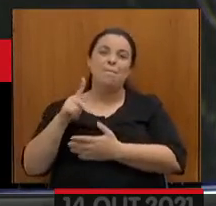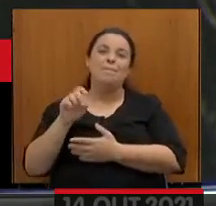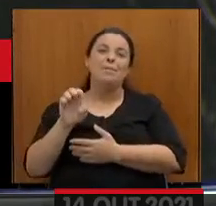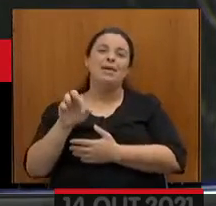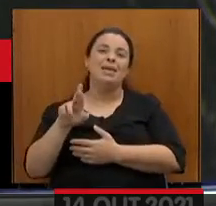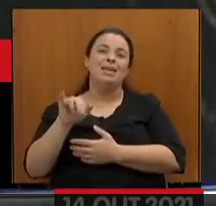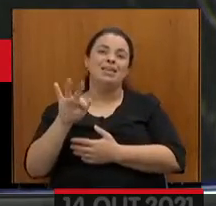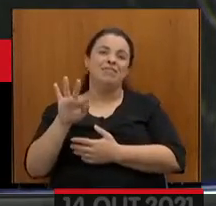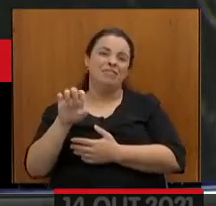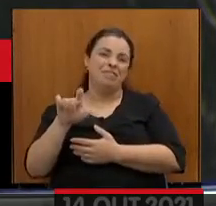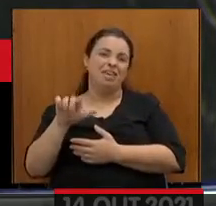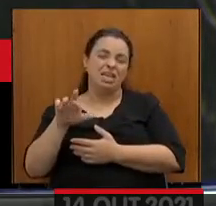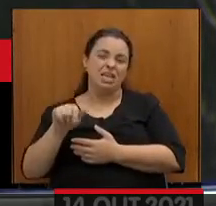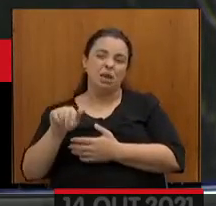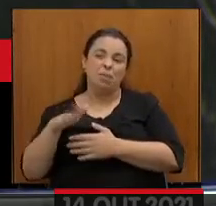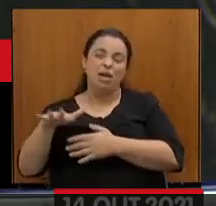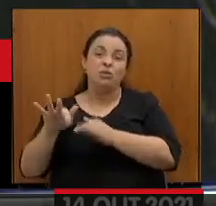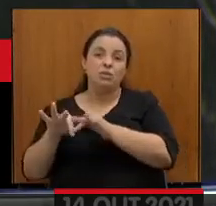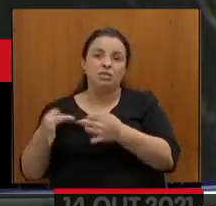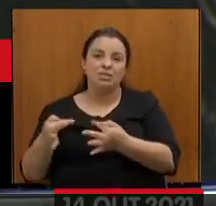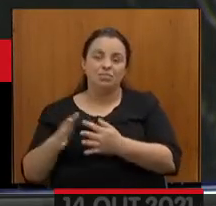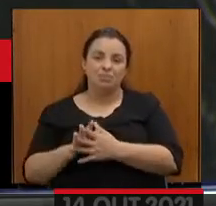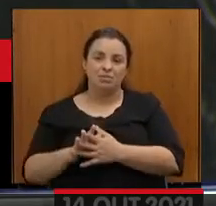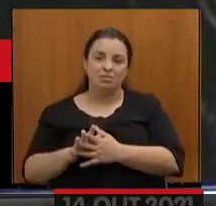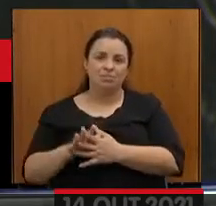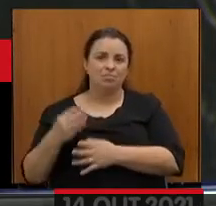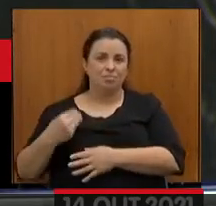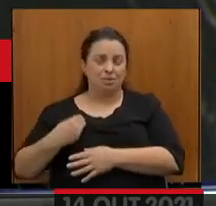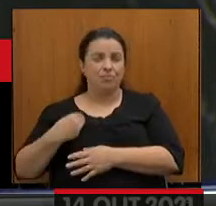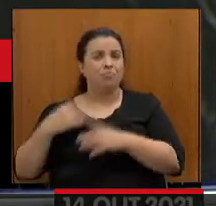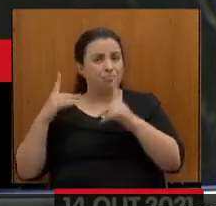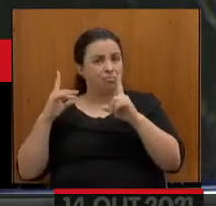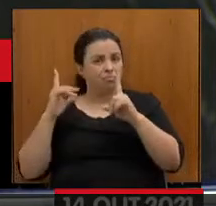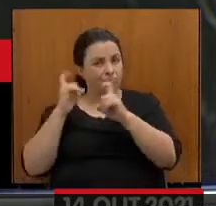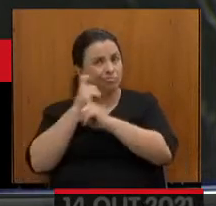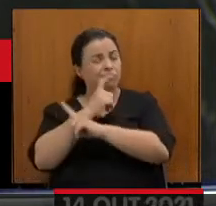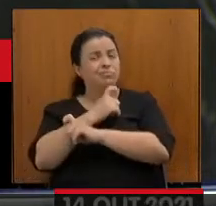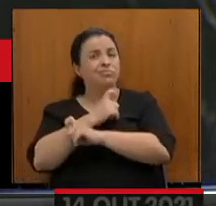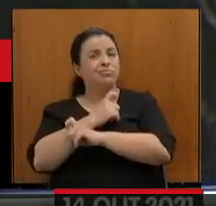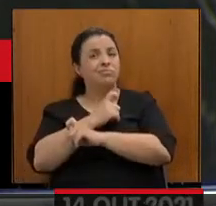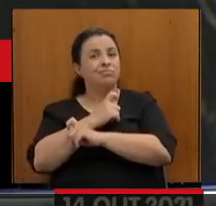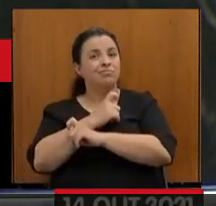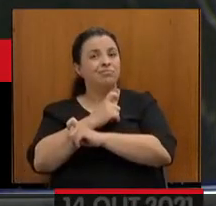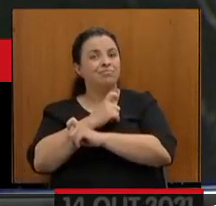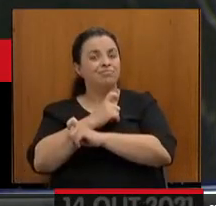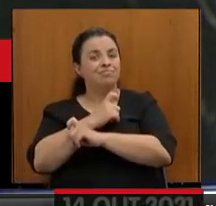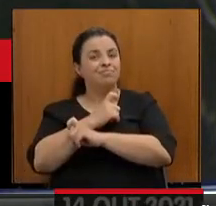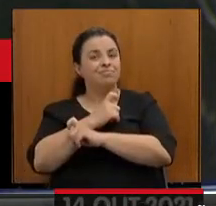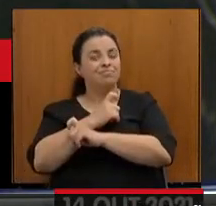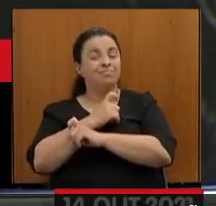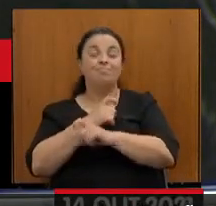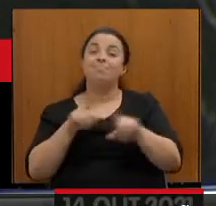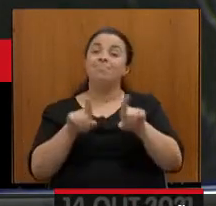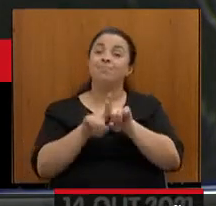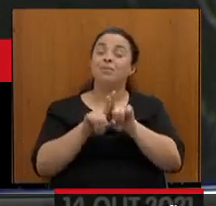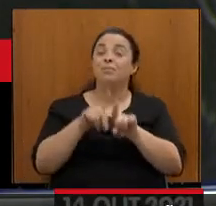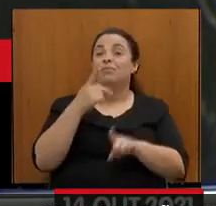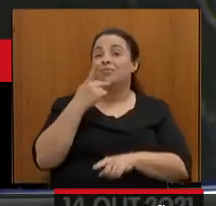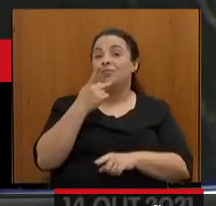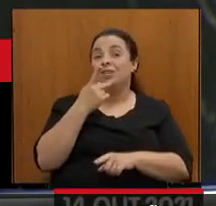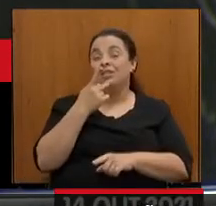a vida acontece de forma muito precarizada. Nós estamos falando também de cerca de